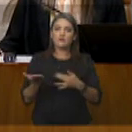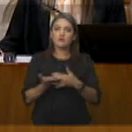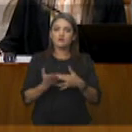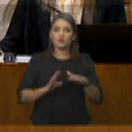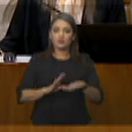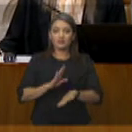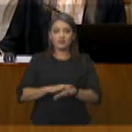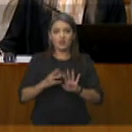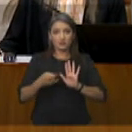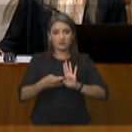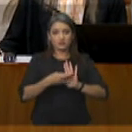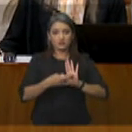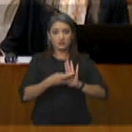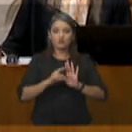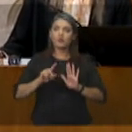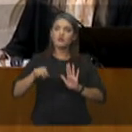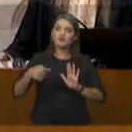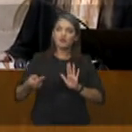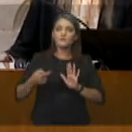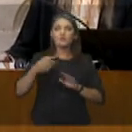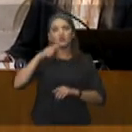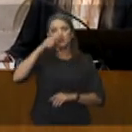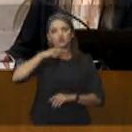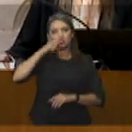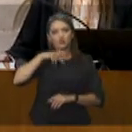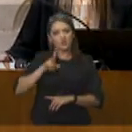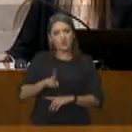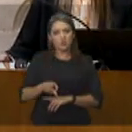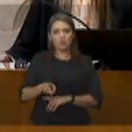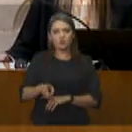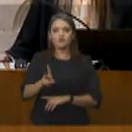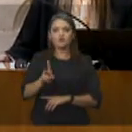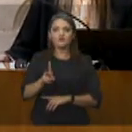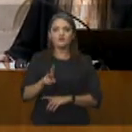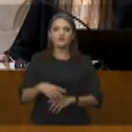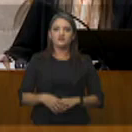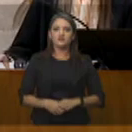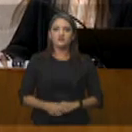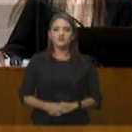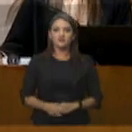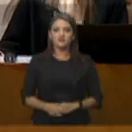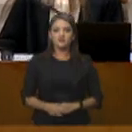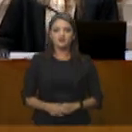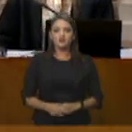quando posteriormente, ministro Gilmar Mendes, proferirá a decisão sobre o mérito.